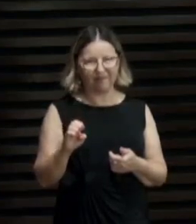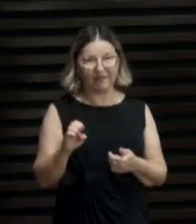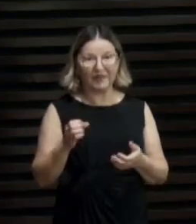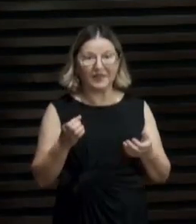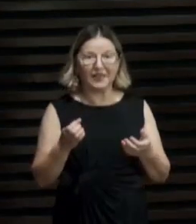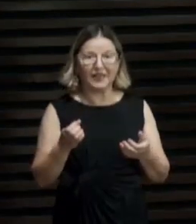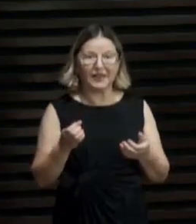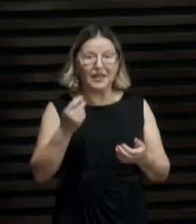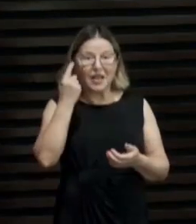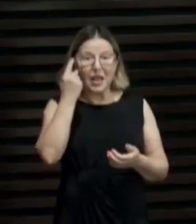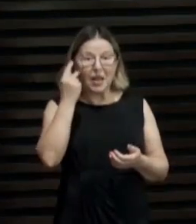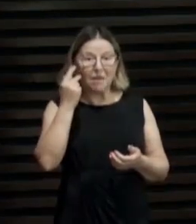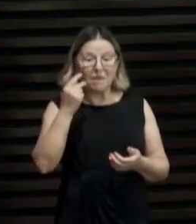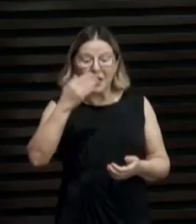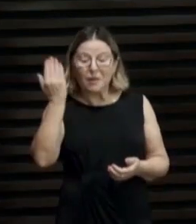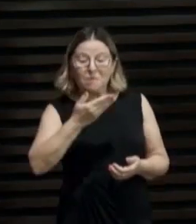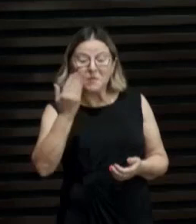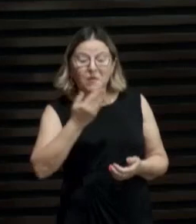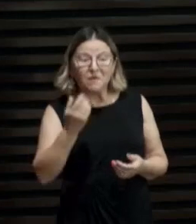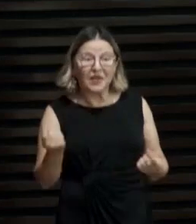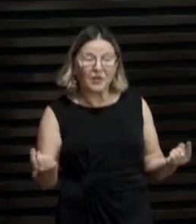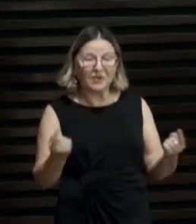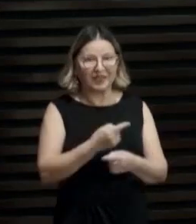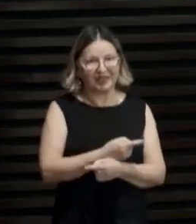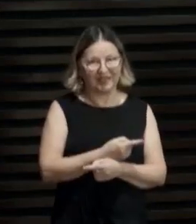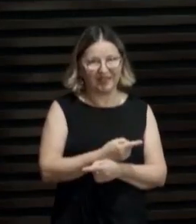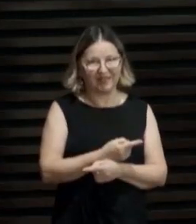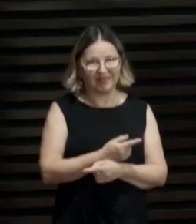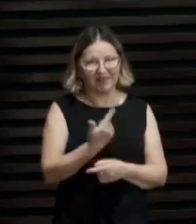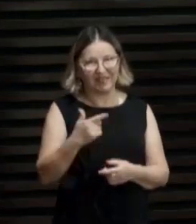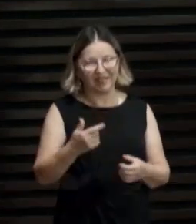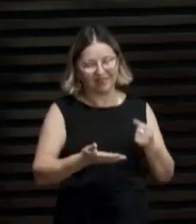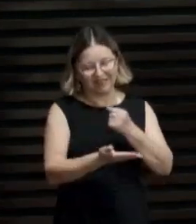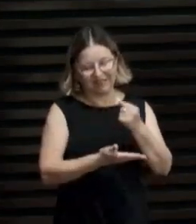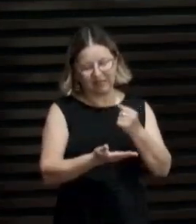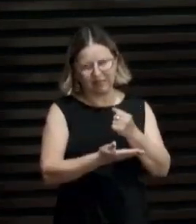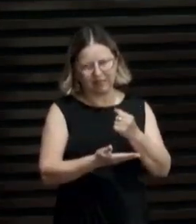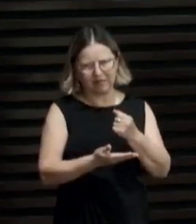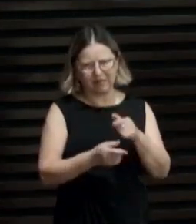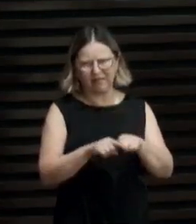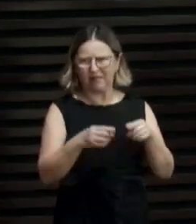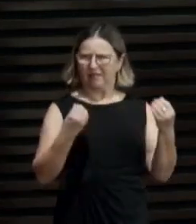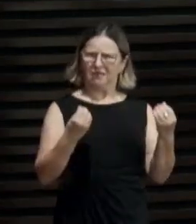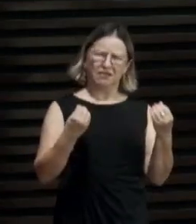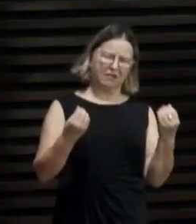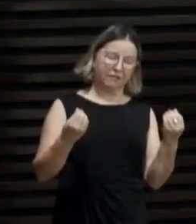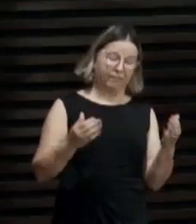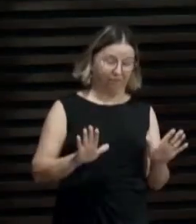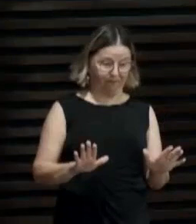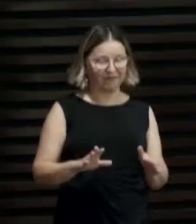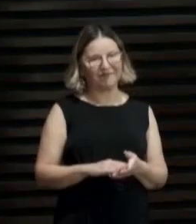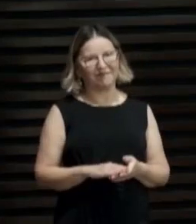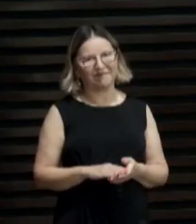provar ao contrário, provar que ela não tem fundamento. Como é isso? Bom,